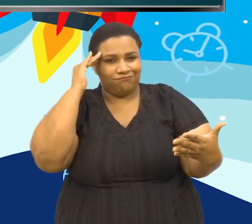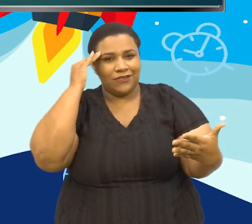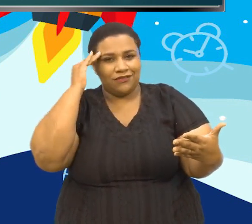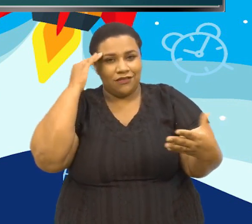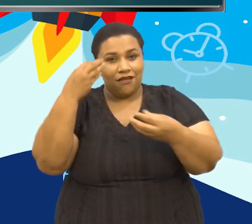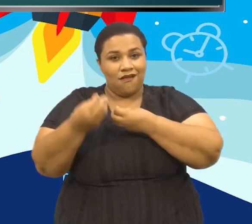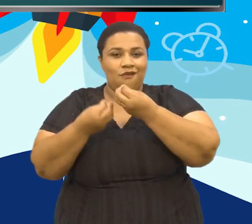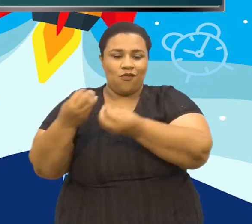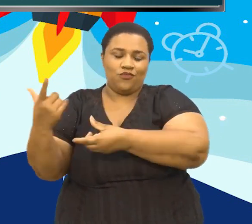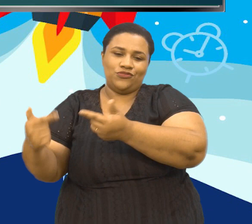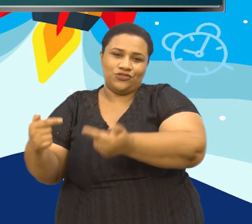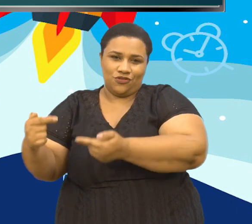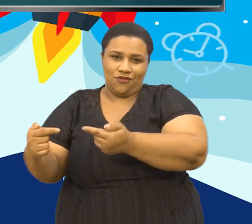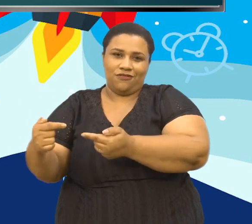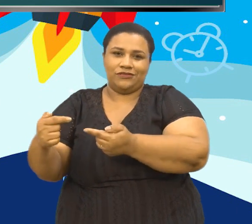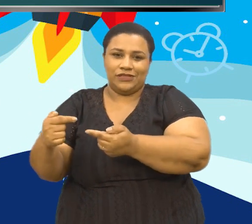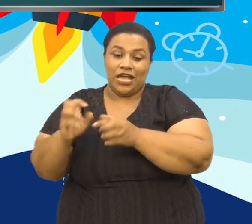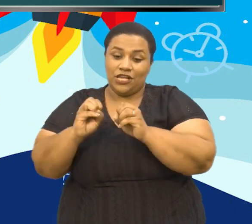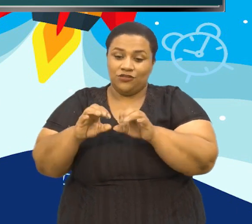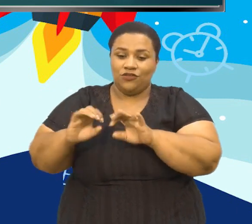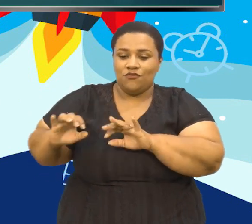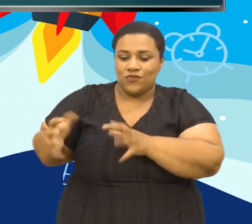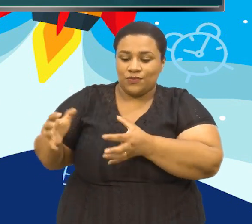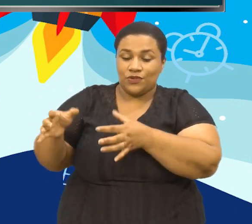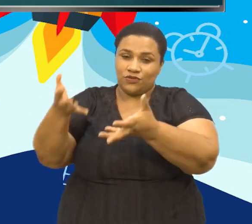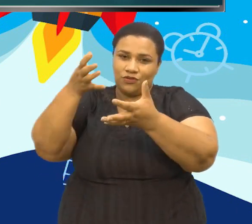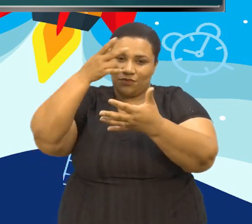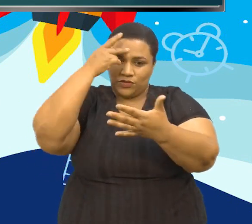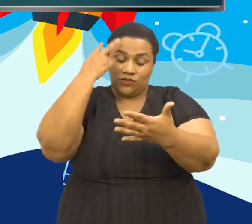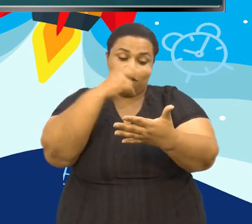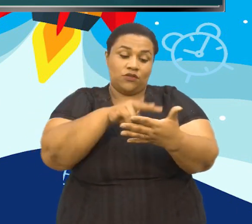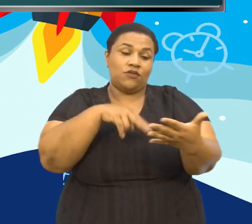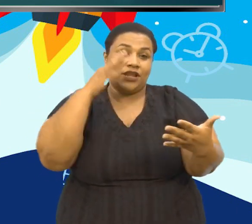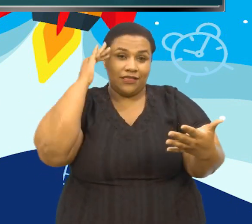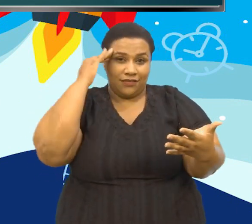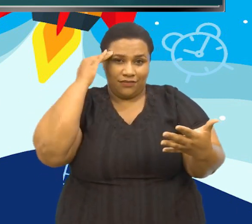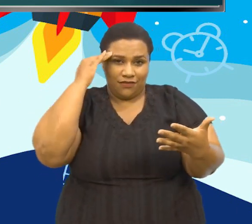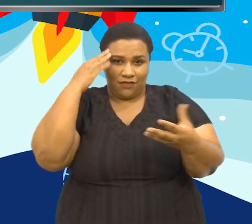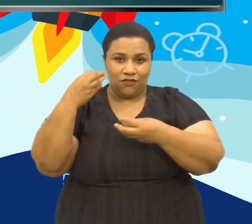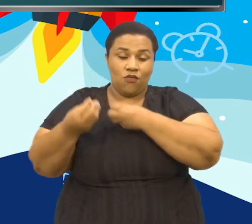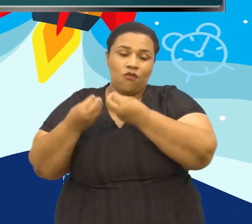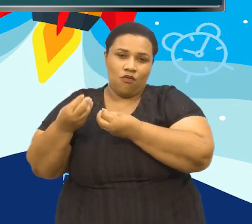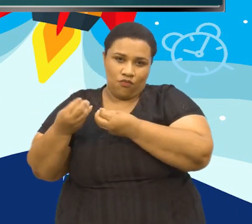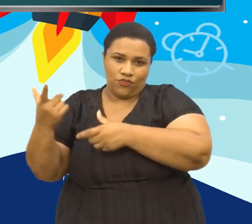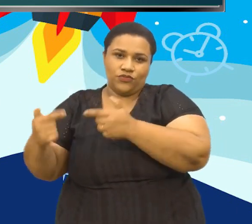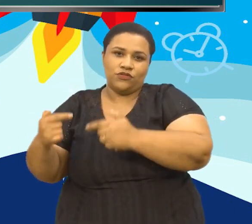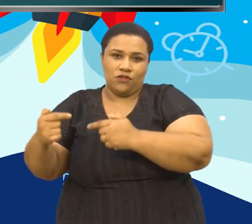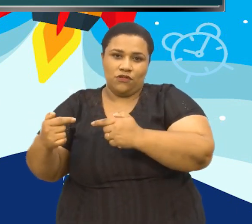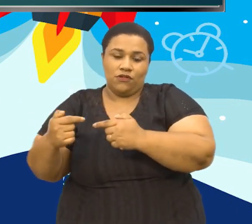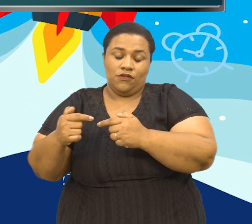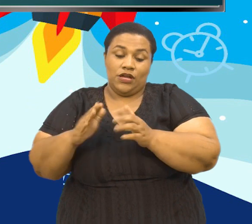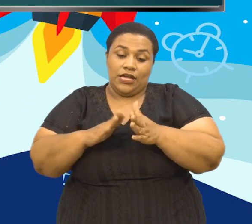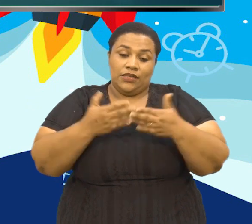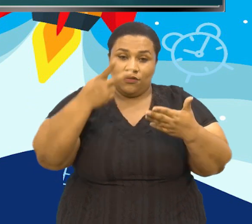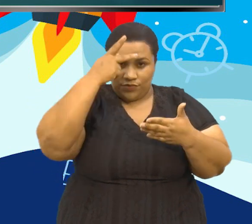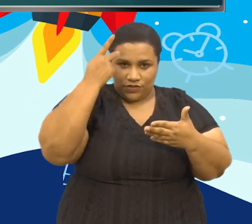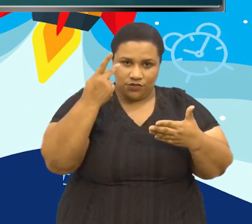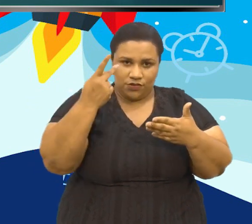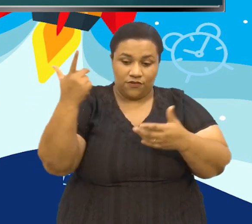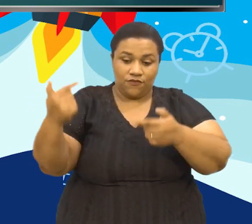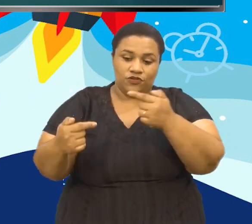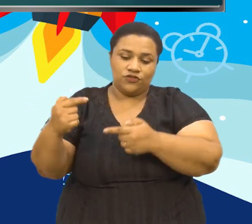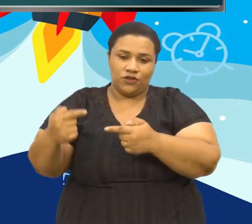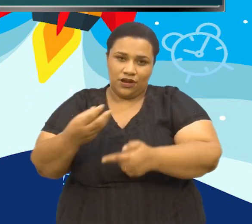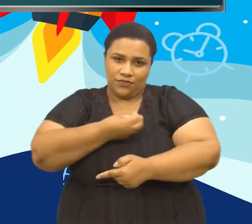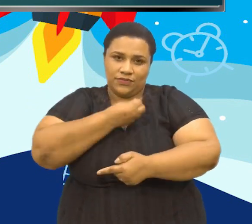leitura, saber como joga, quem vence e como funciona. Então, o participante ele recebe todas as